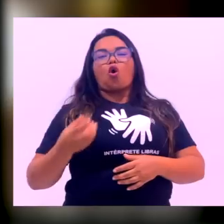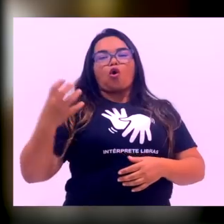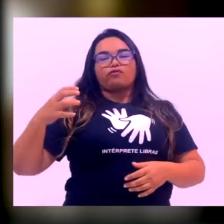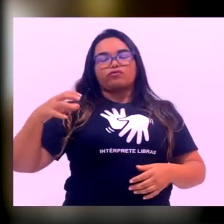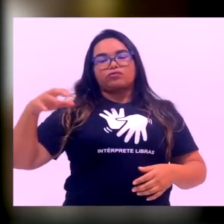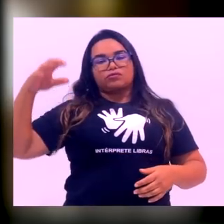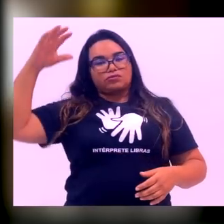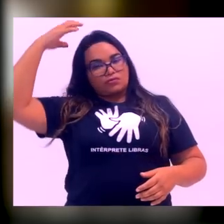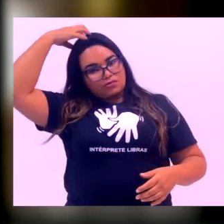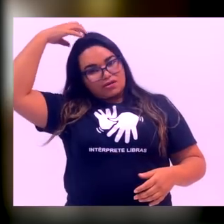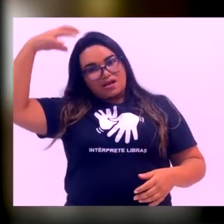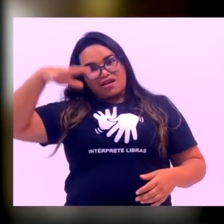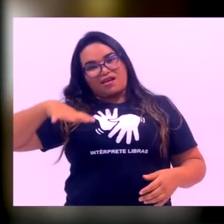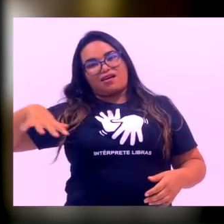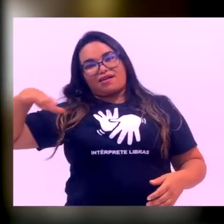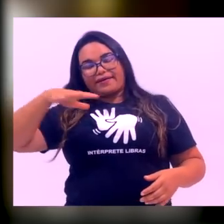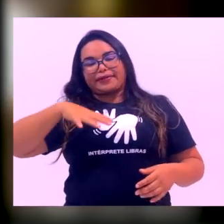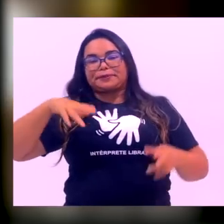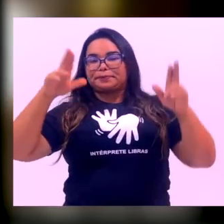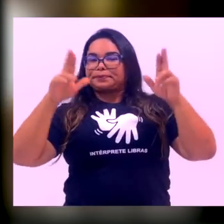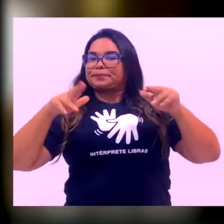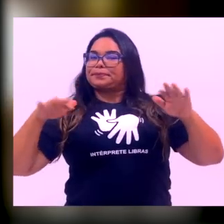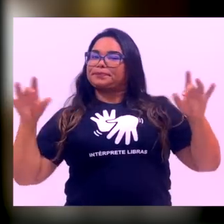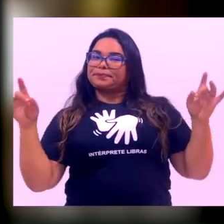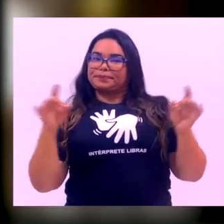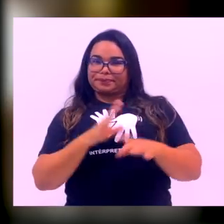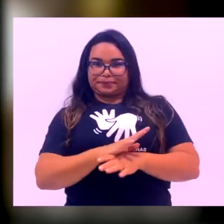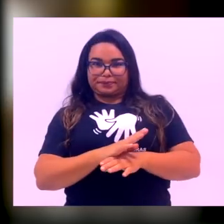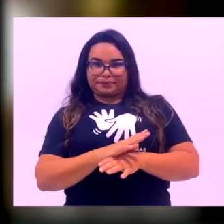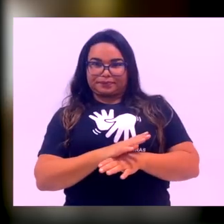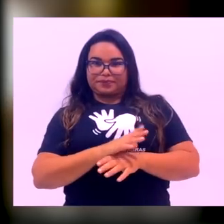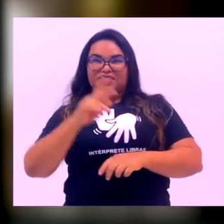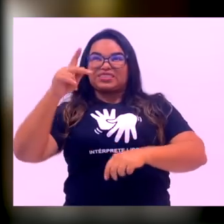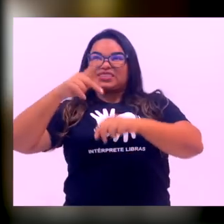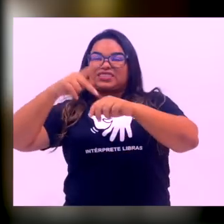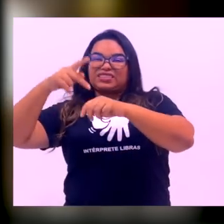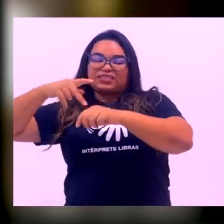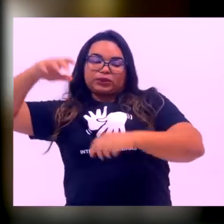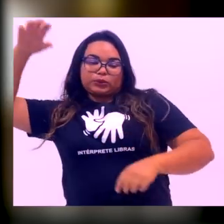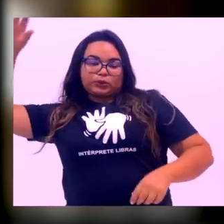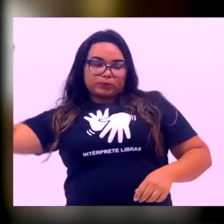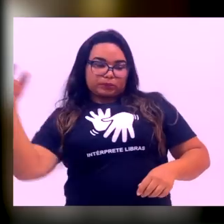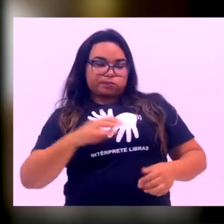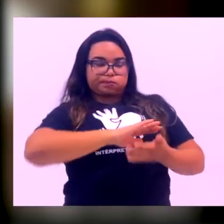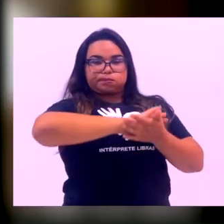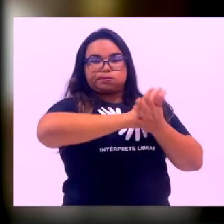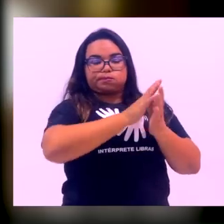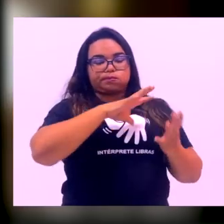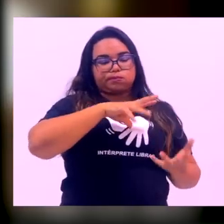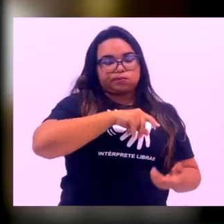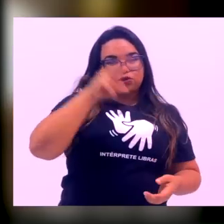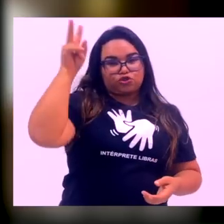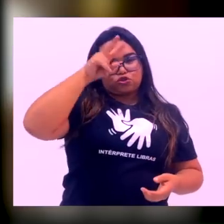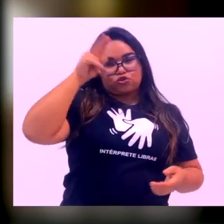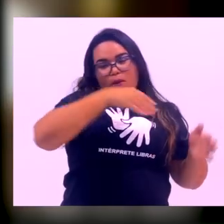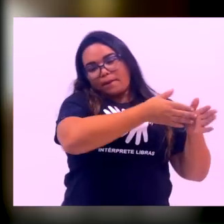destruído. Ele esmiuçará e consumirá todos os reinos e durará para